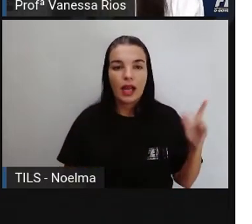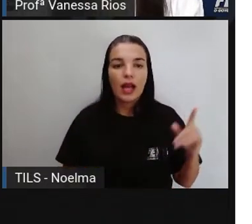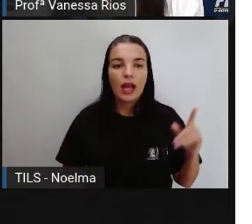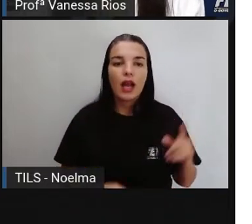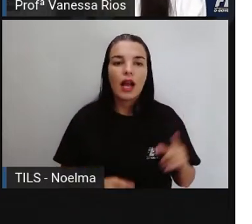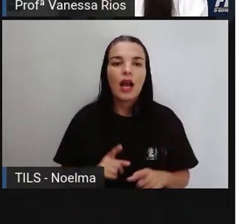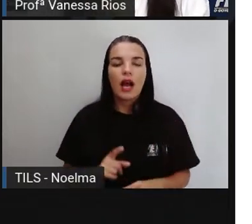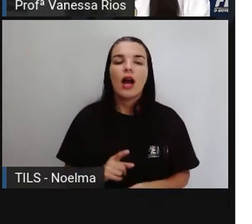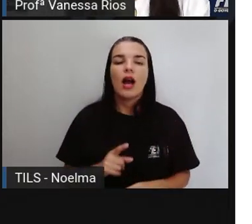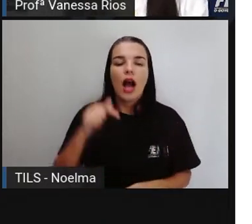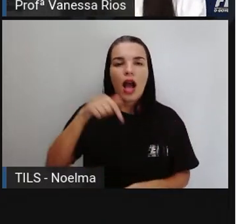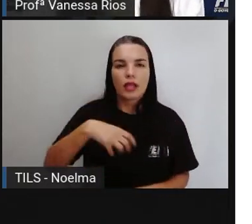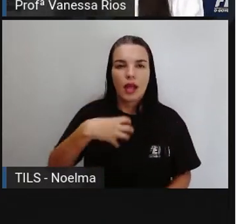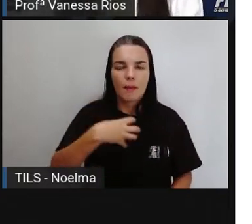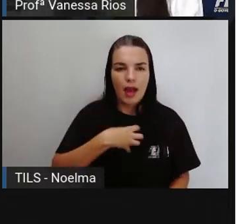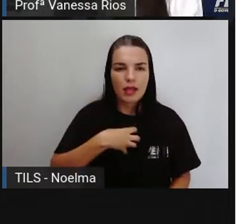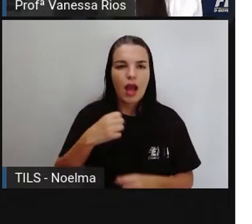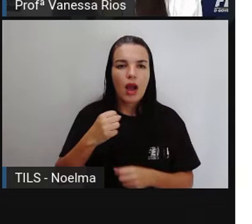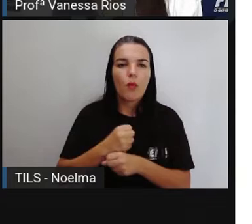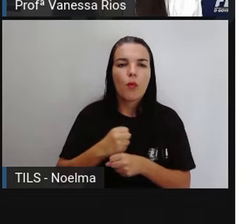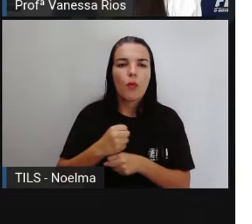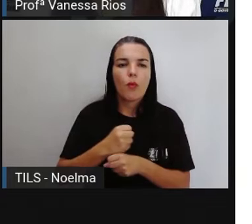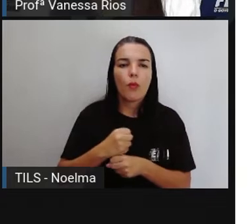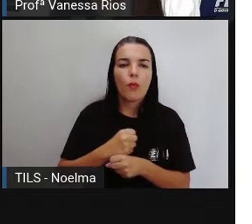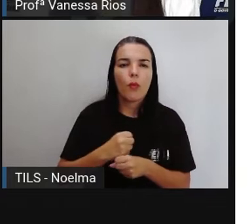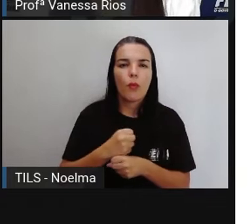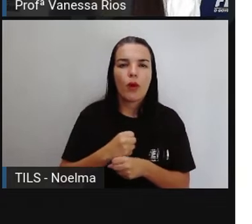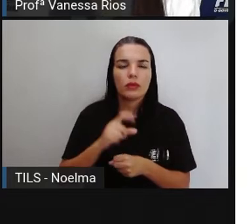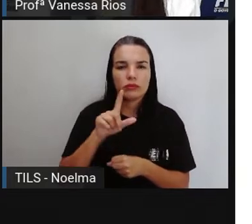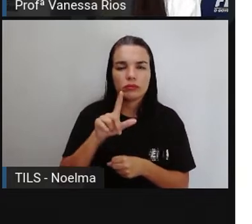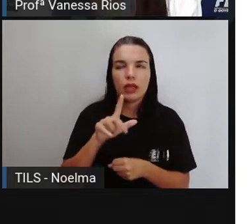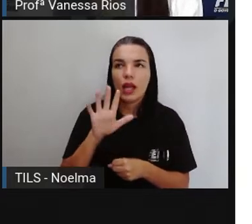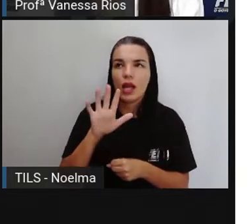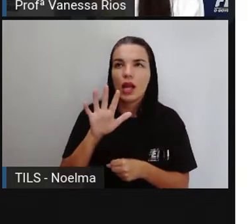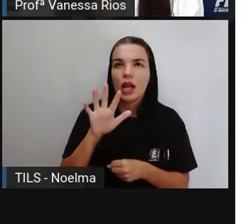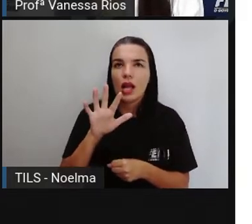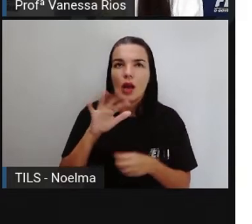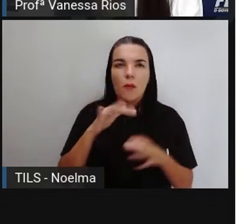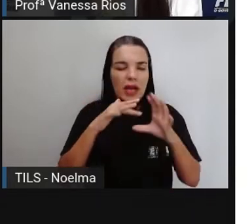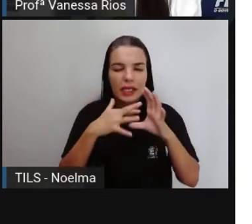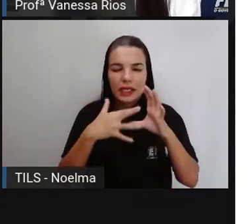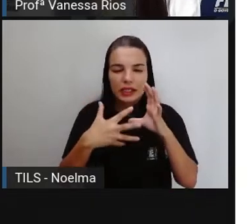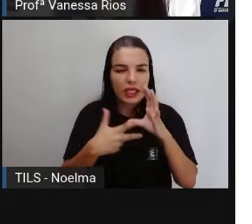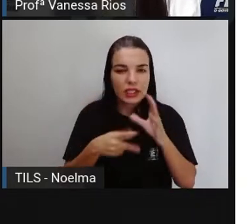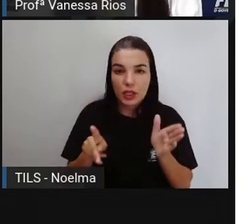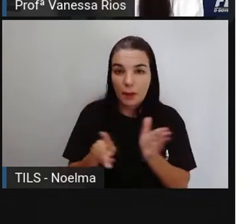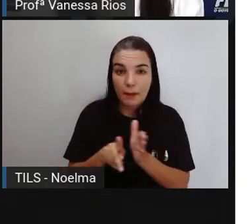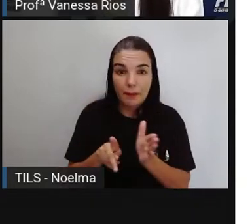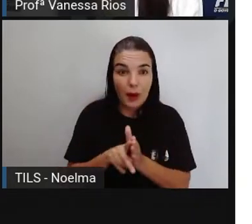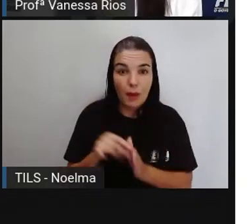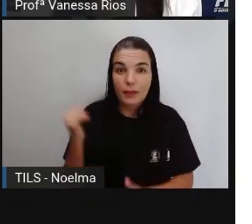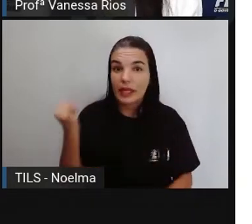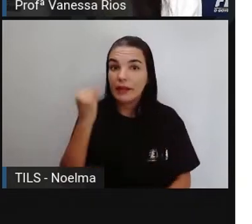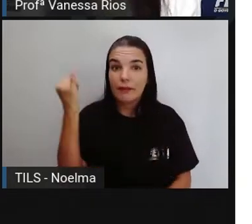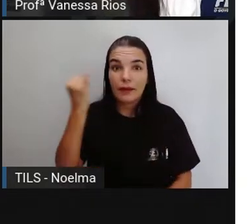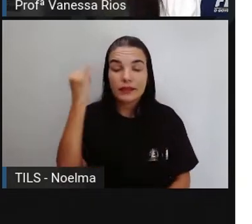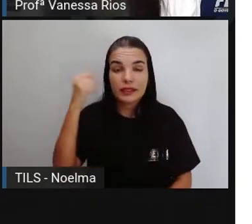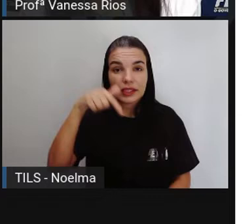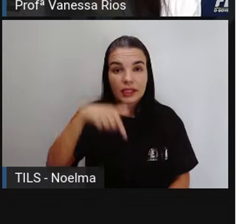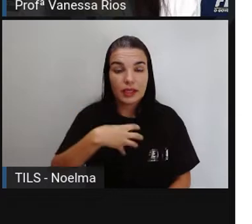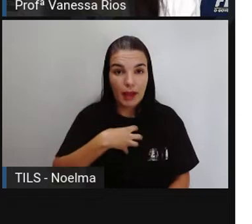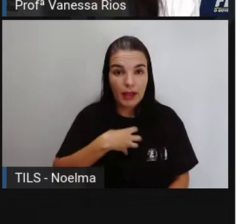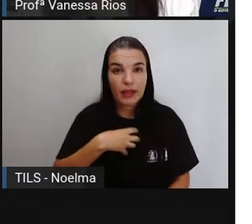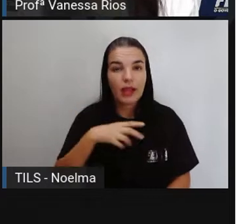E aqui na Bahia é assim, um fator, um elemento muito importante que ganha destaque,